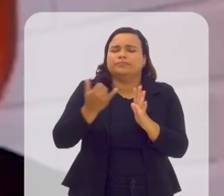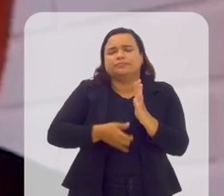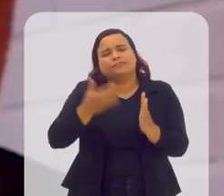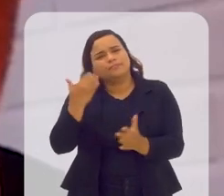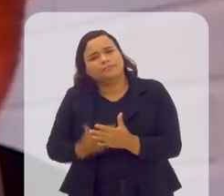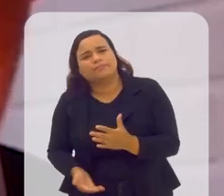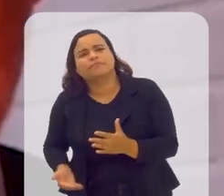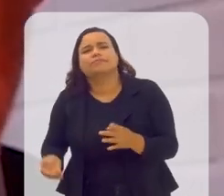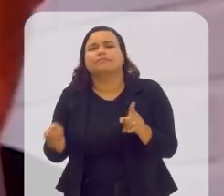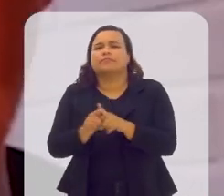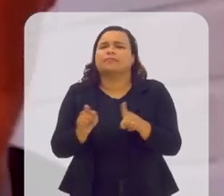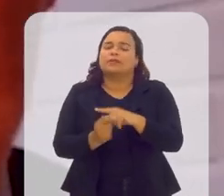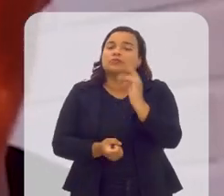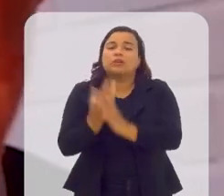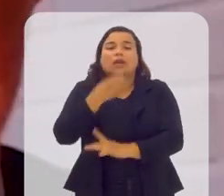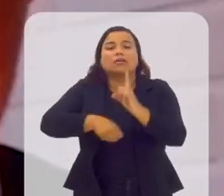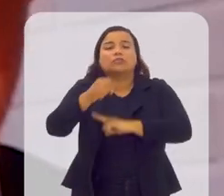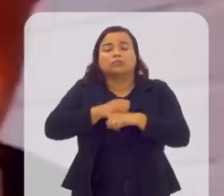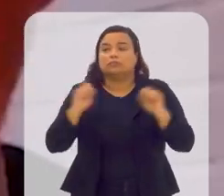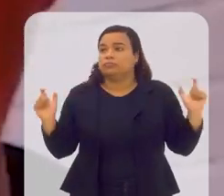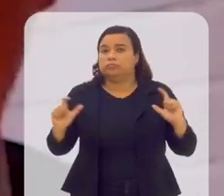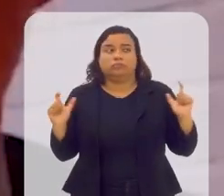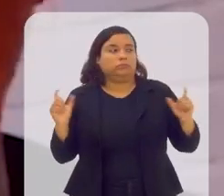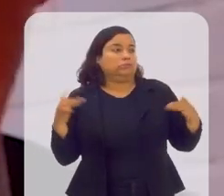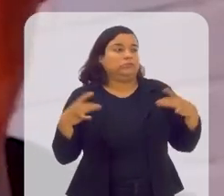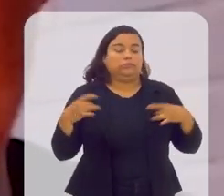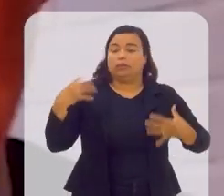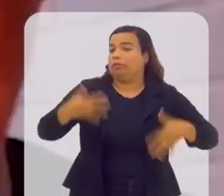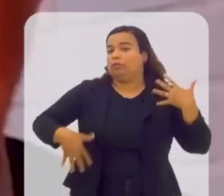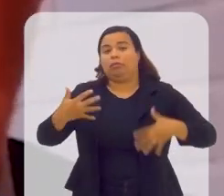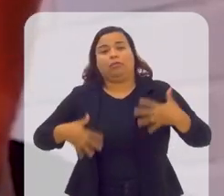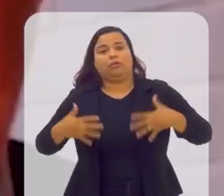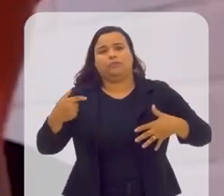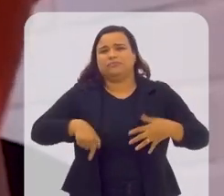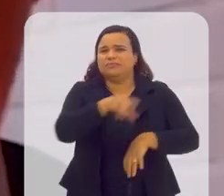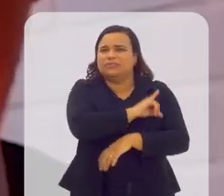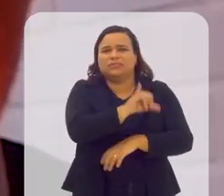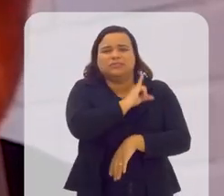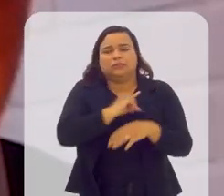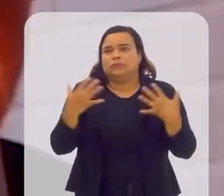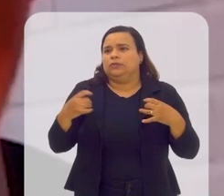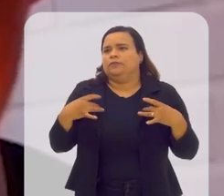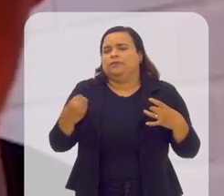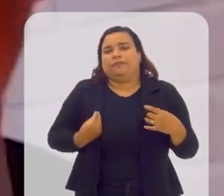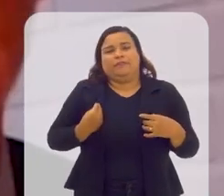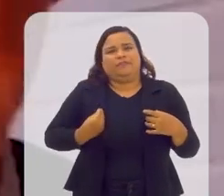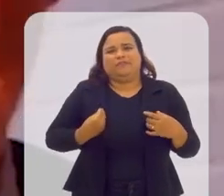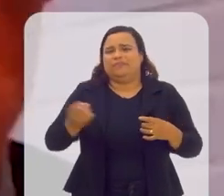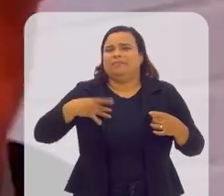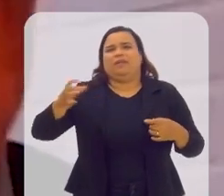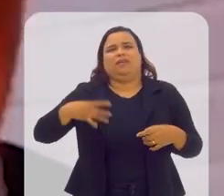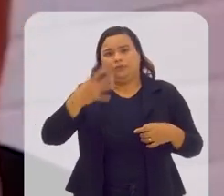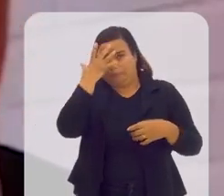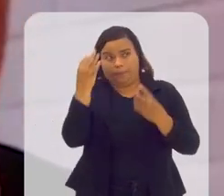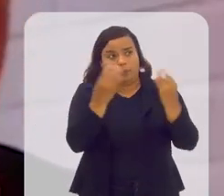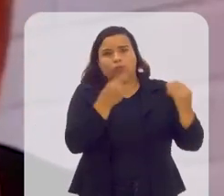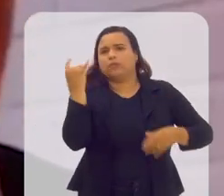tributo, quer dizer, gera uma sociedade assustada e que tem medo de viver aqui, né? Quantas pessoas e quantas